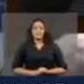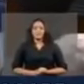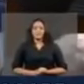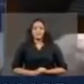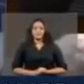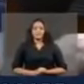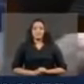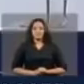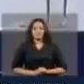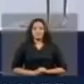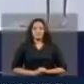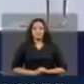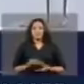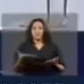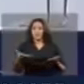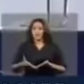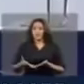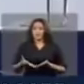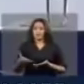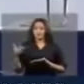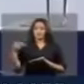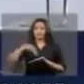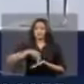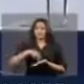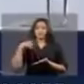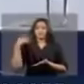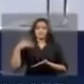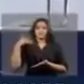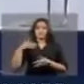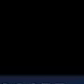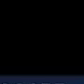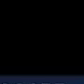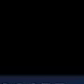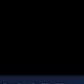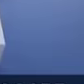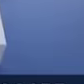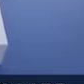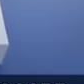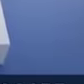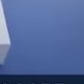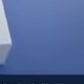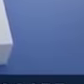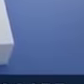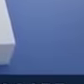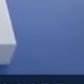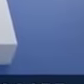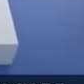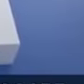para fazer uso da palavra em nome da Convenção.